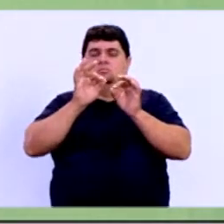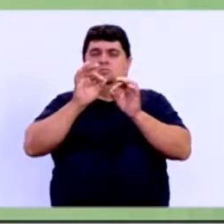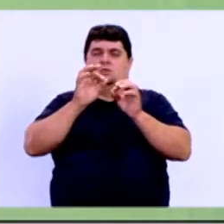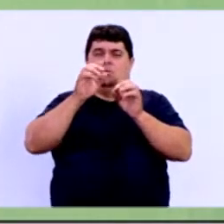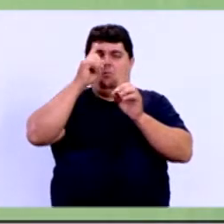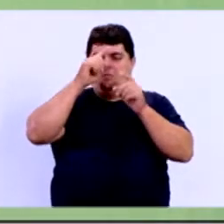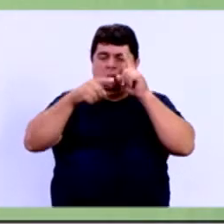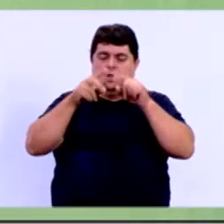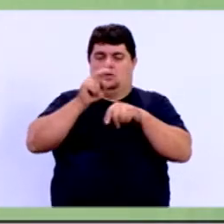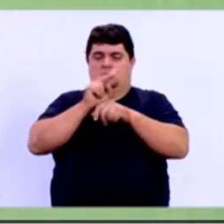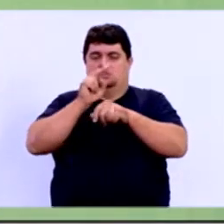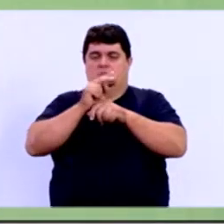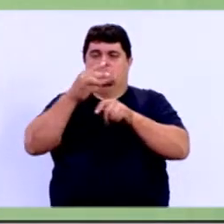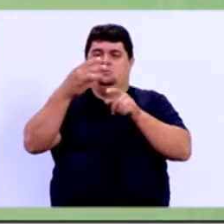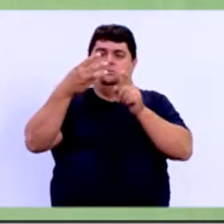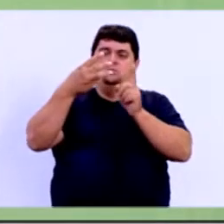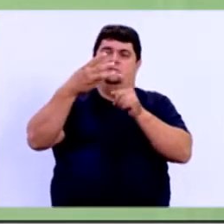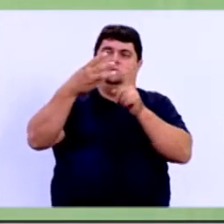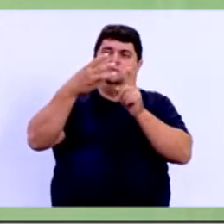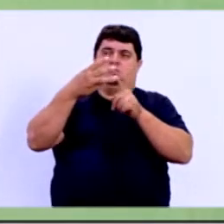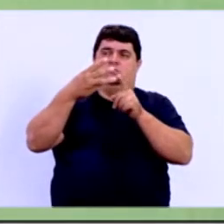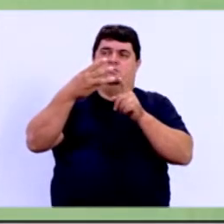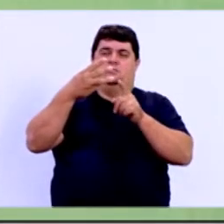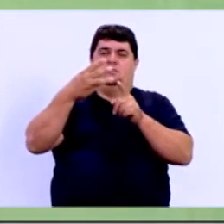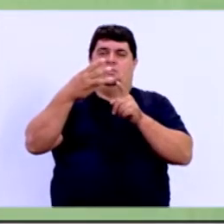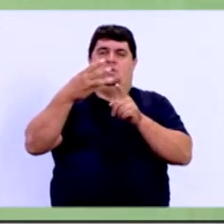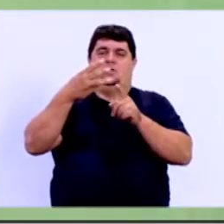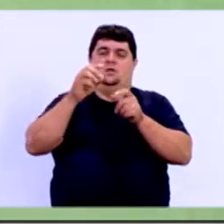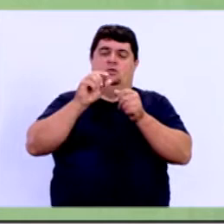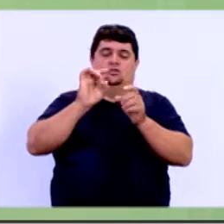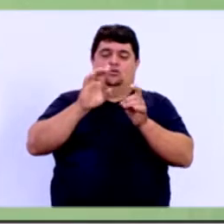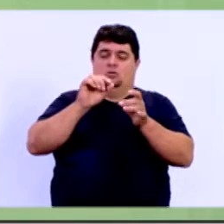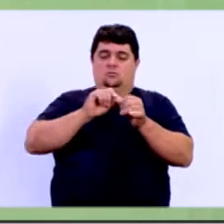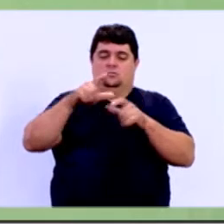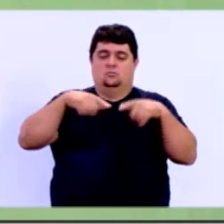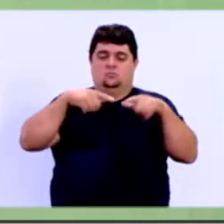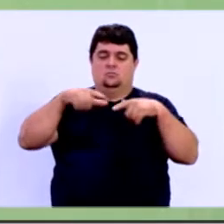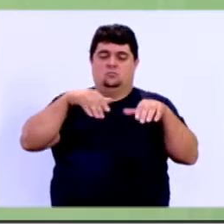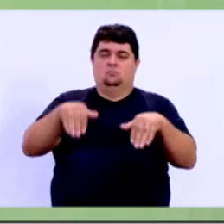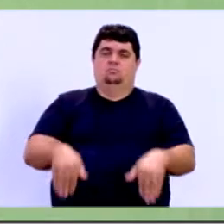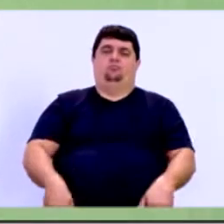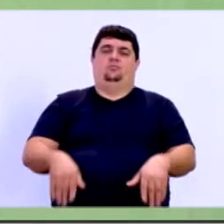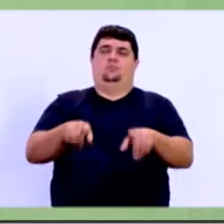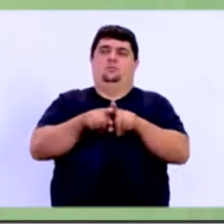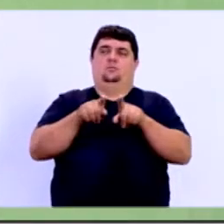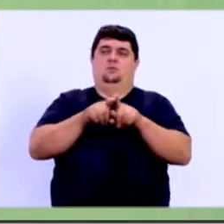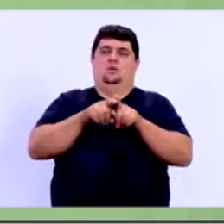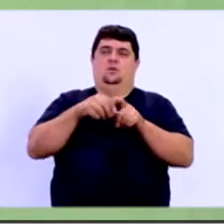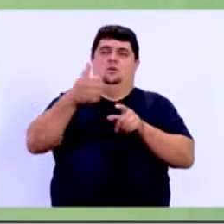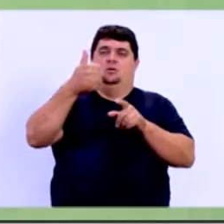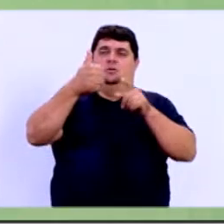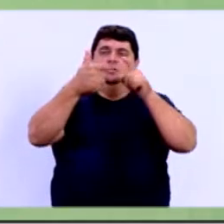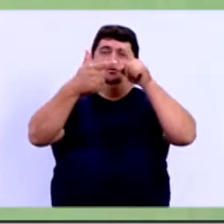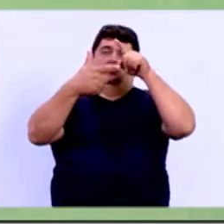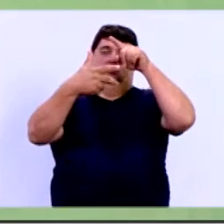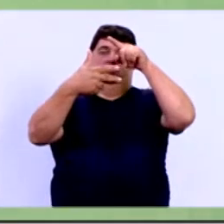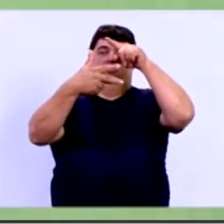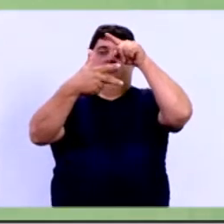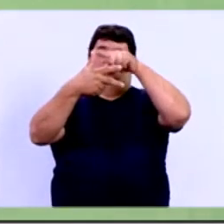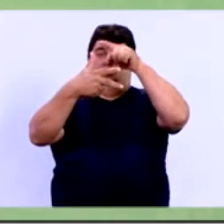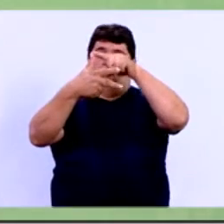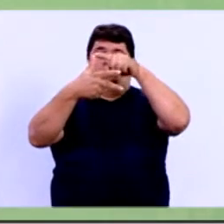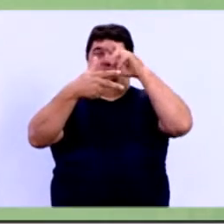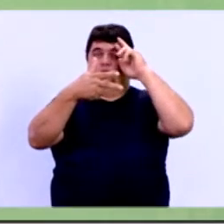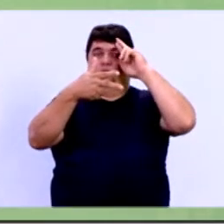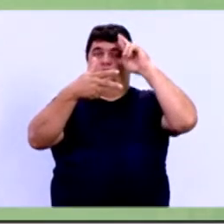está em cima da pirâmide acaba exercendo uma hierarquia sobre quem está embaixo, né? Então, quem está em cima